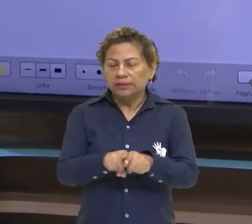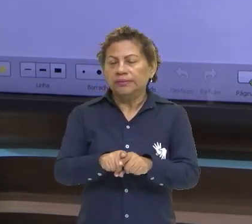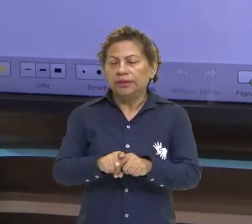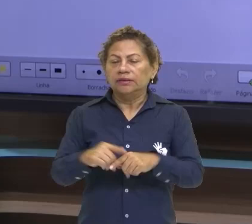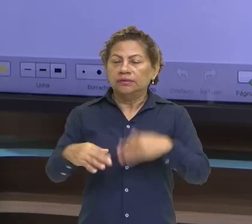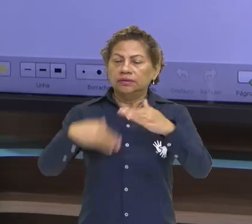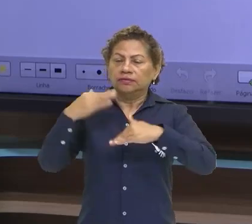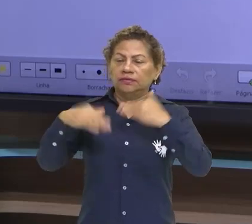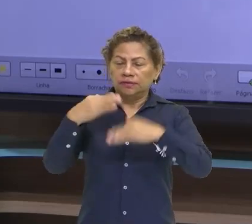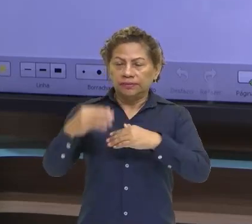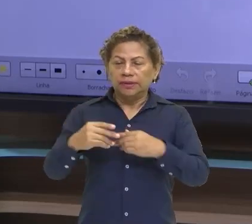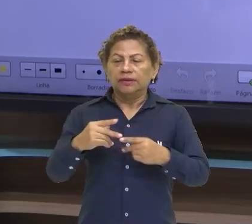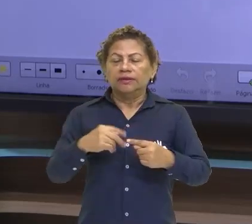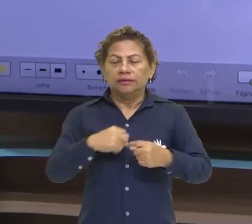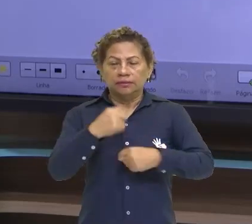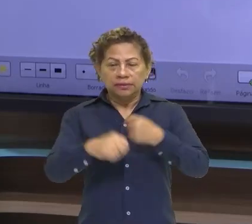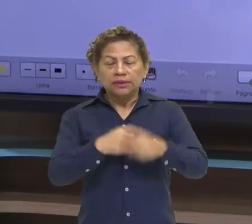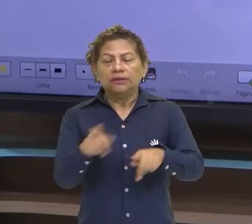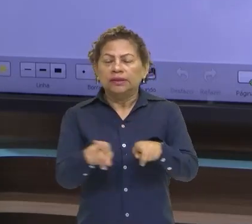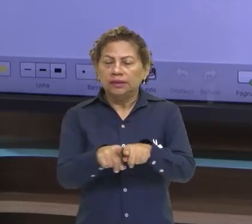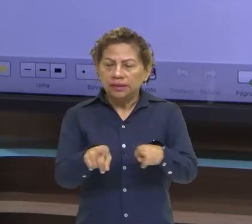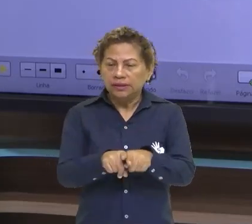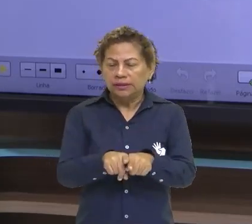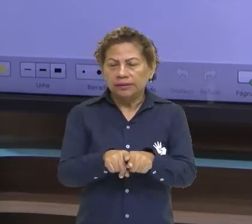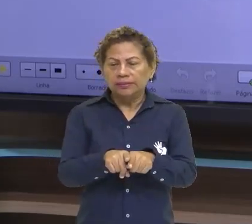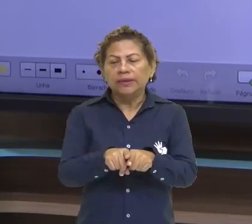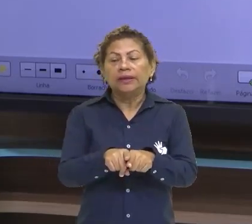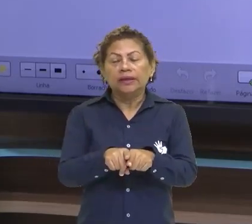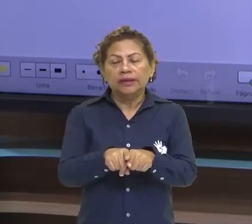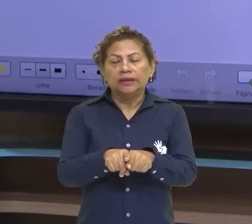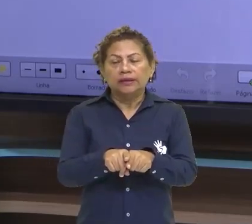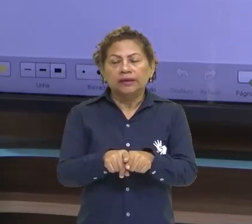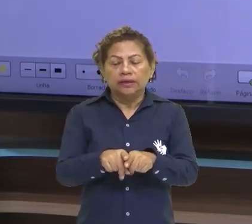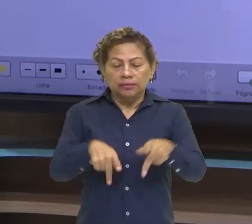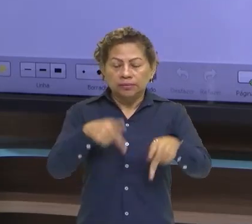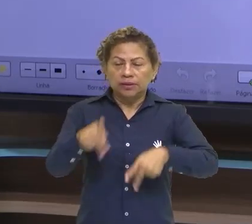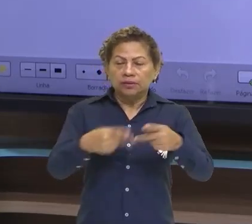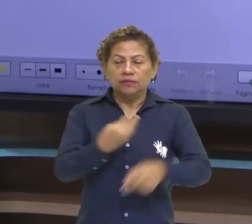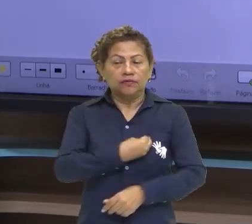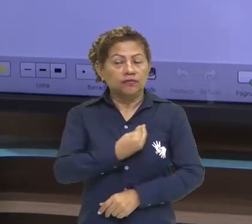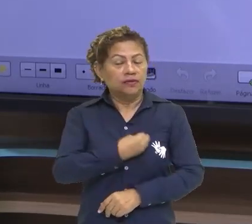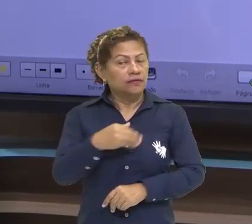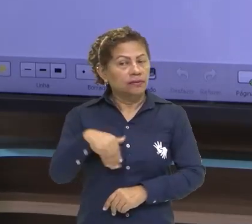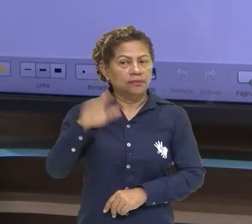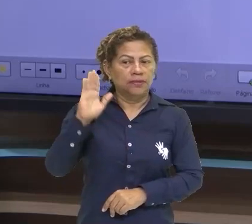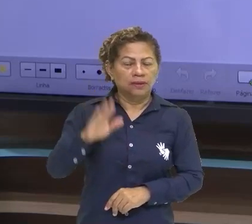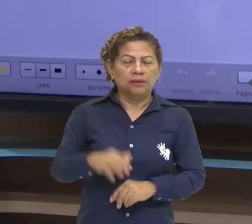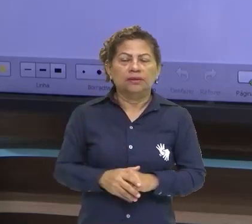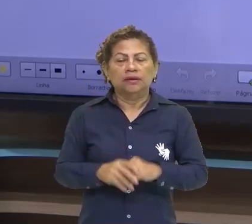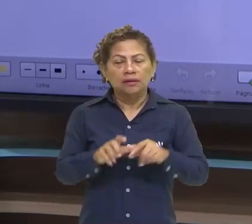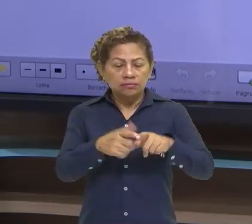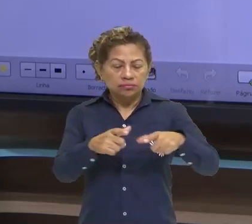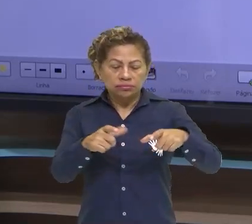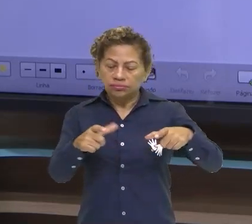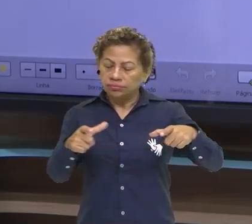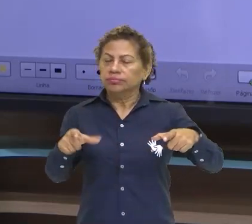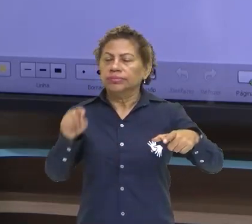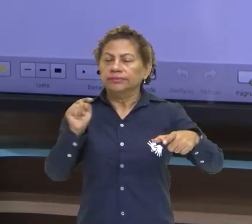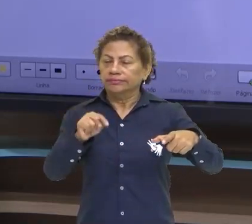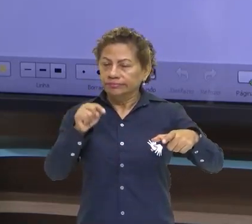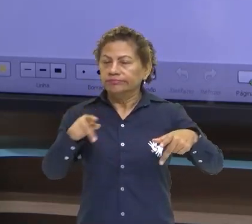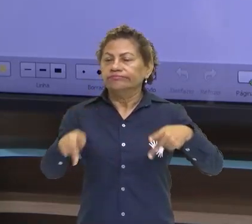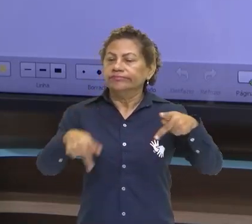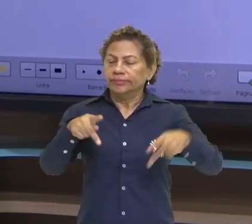vai ajudar com que a população viva mais, tá certo? E isso vai fazer com que a gente consiga aumentar o quantitativo